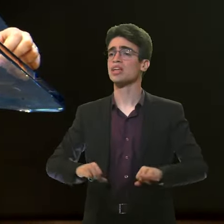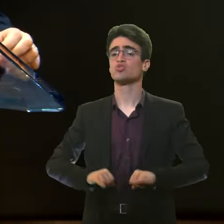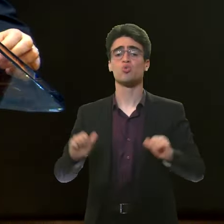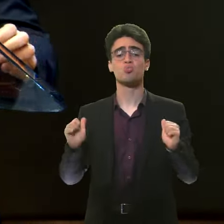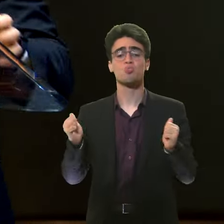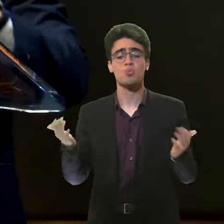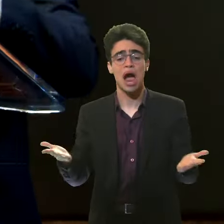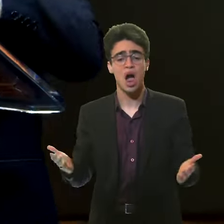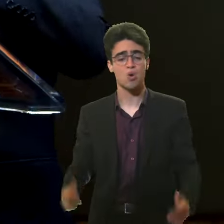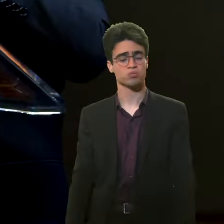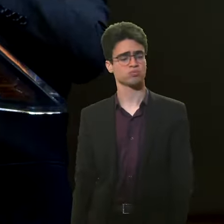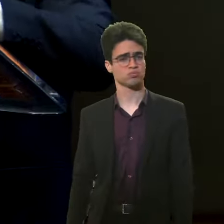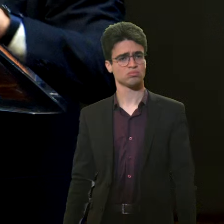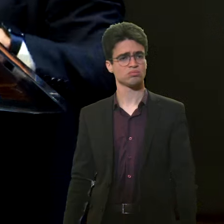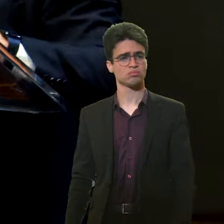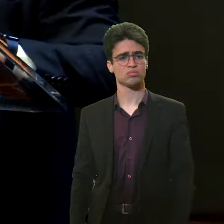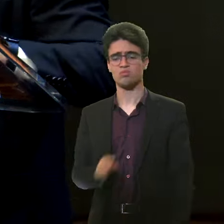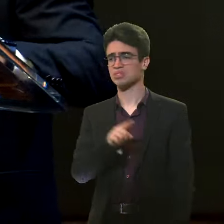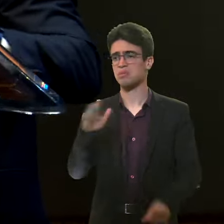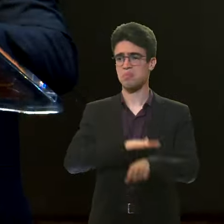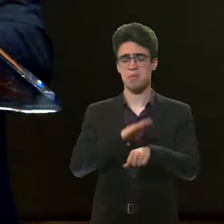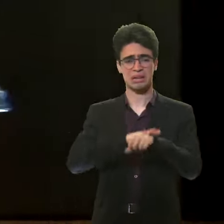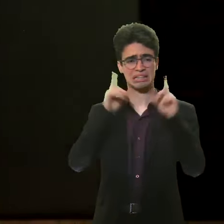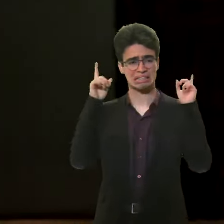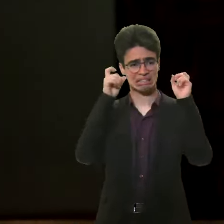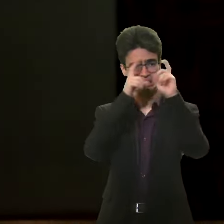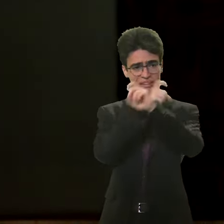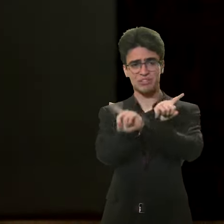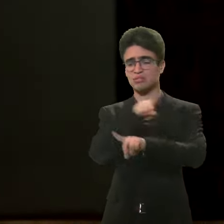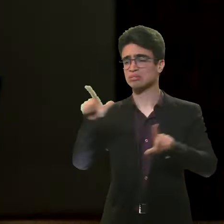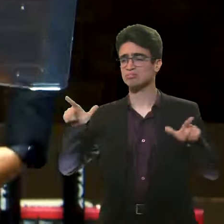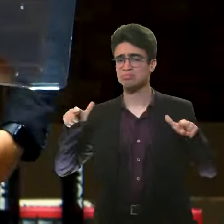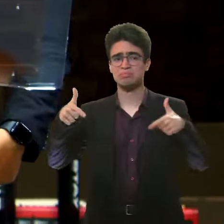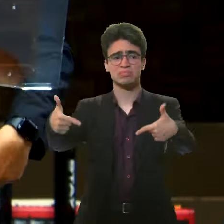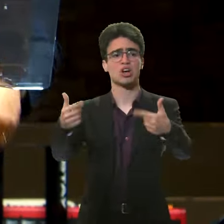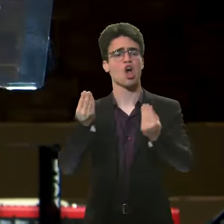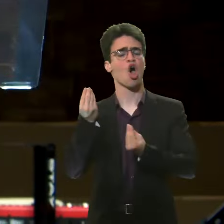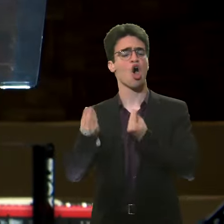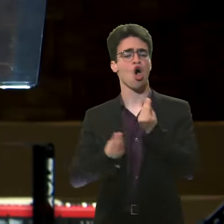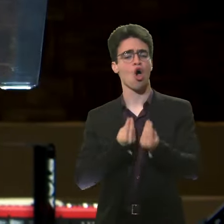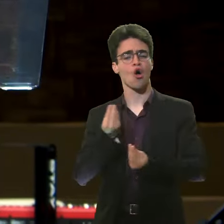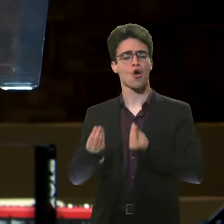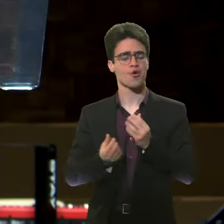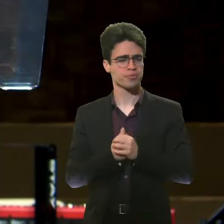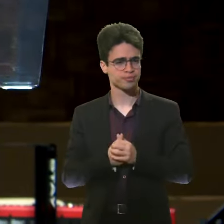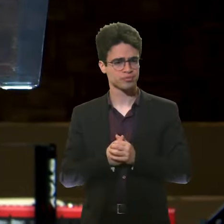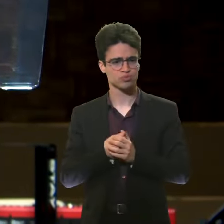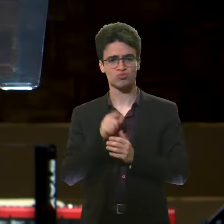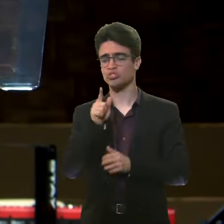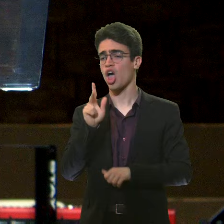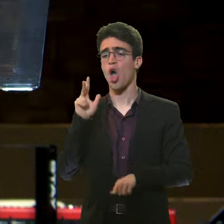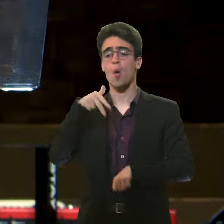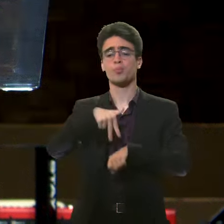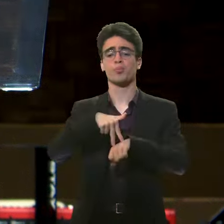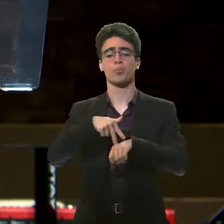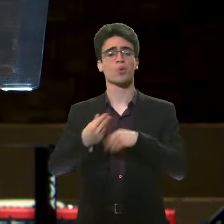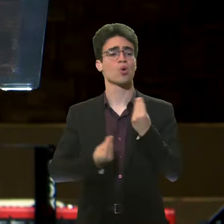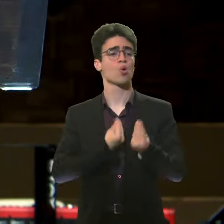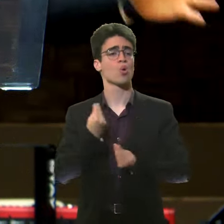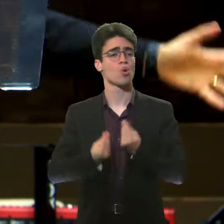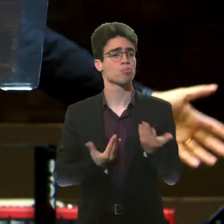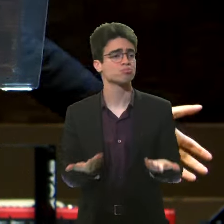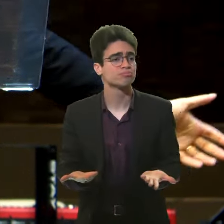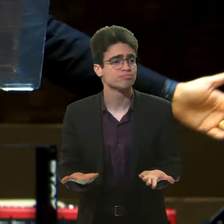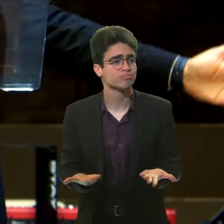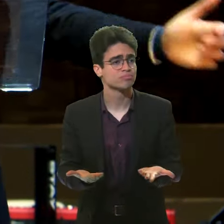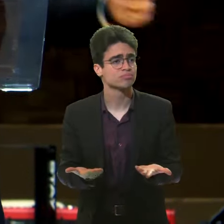Como você reage a momentos difíceis? Você reage com essa postura? Ou você busca nos